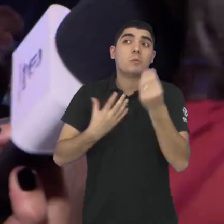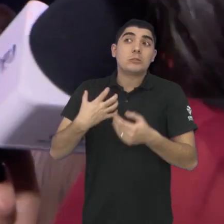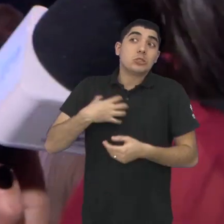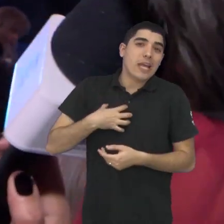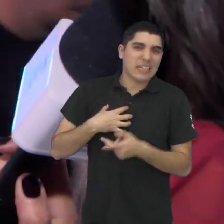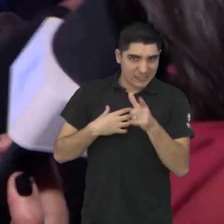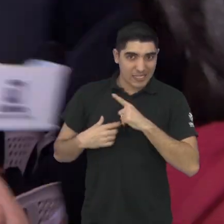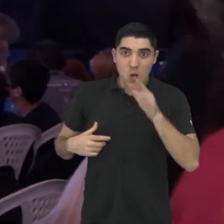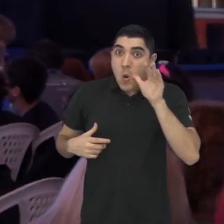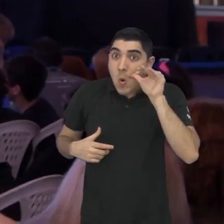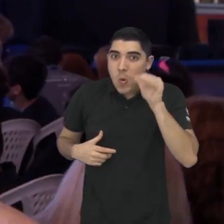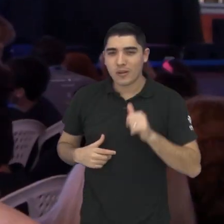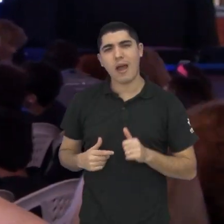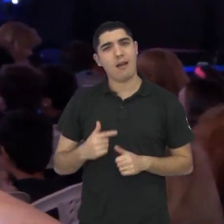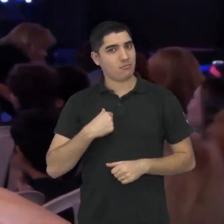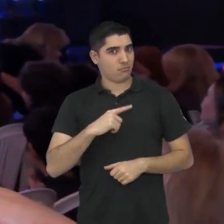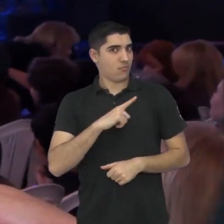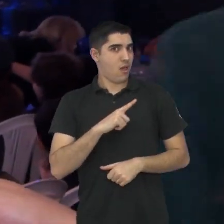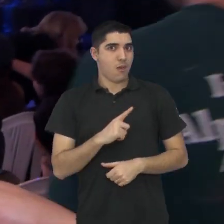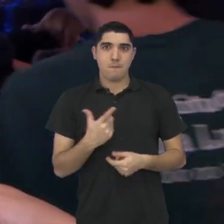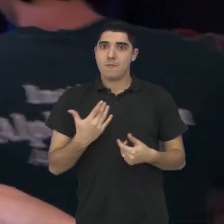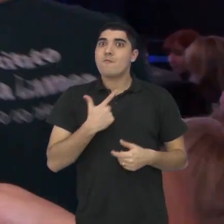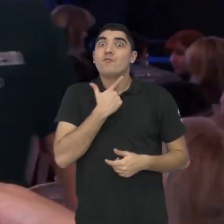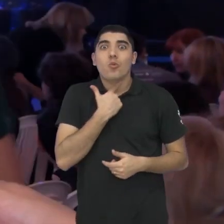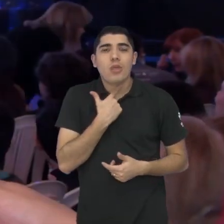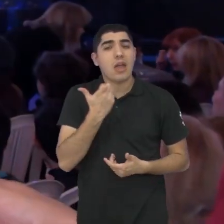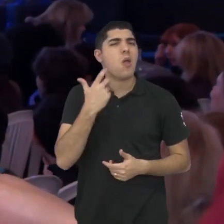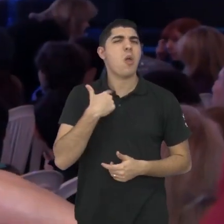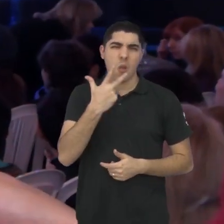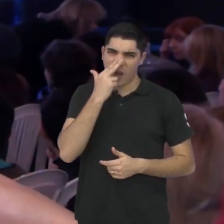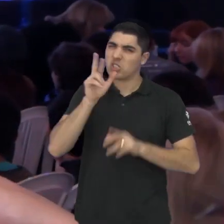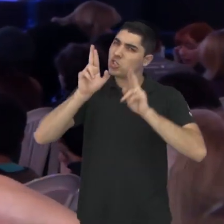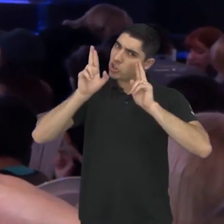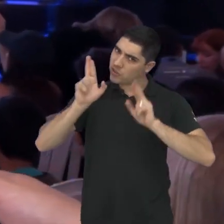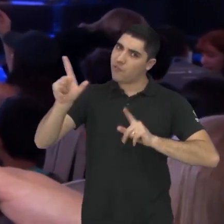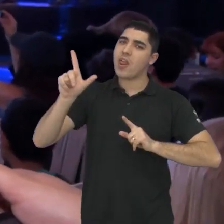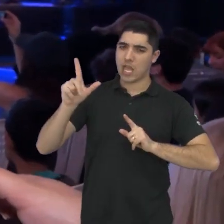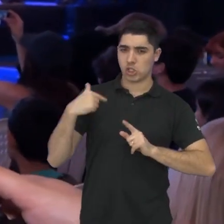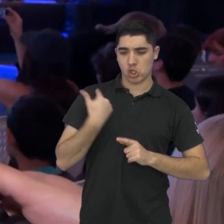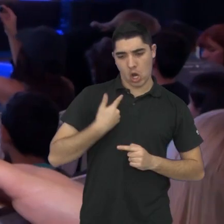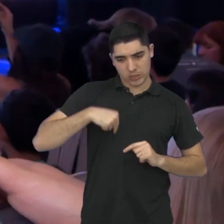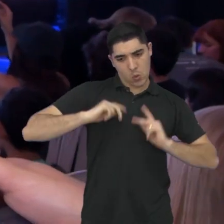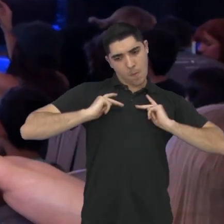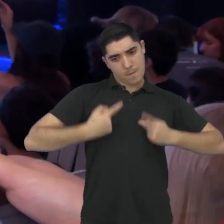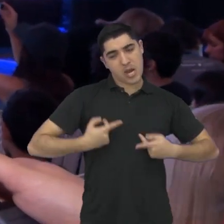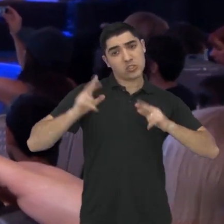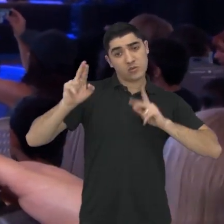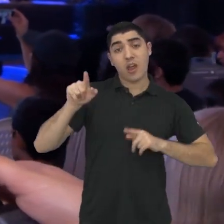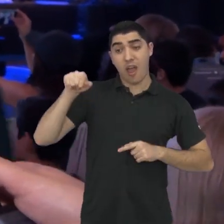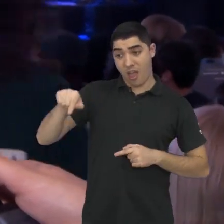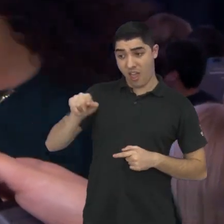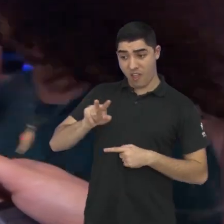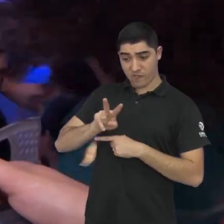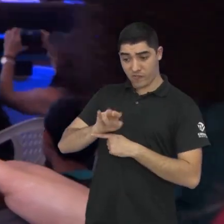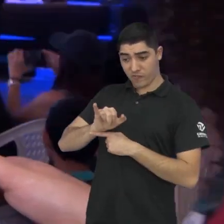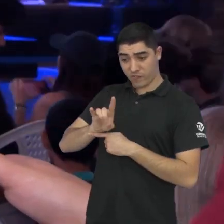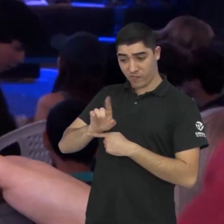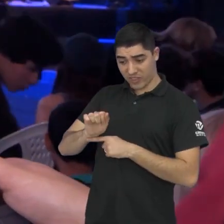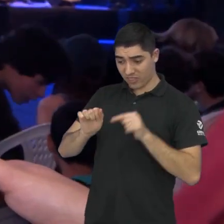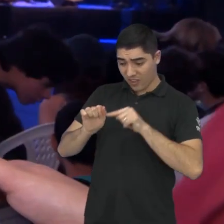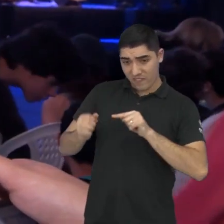ser? Você tem essa curiosidade? Tenho muita. Eu acredito que seja diferente da nossa. A vida